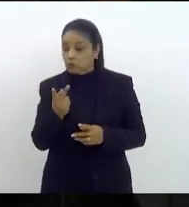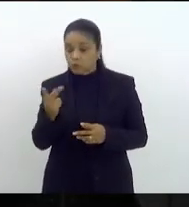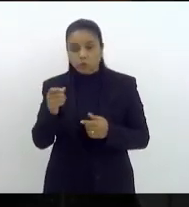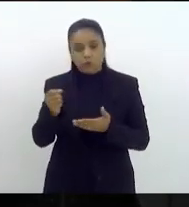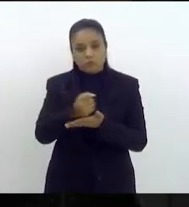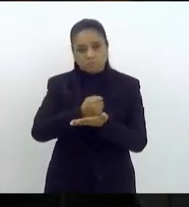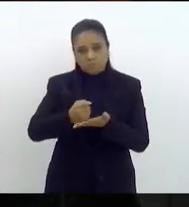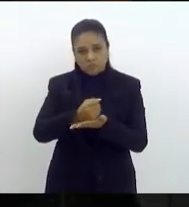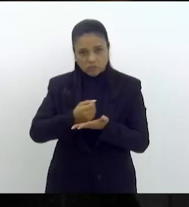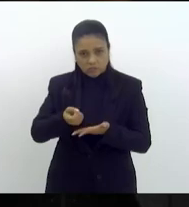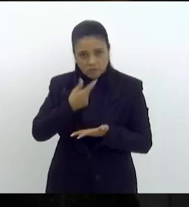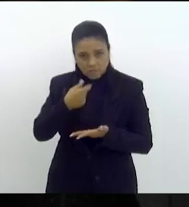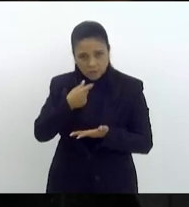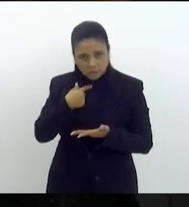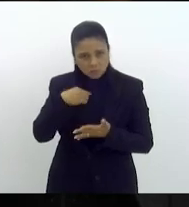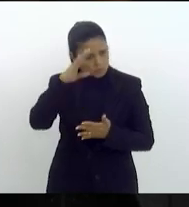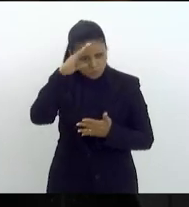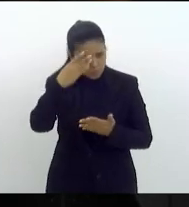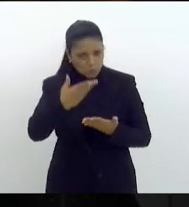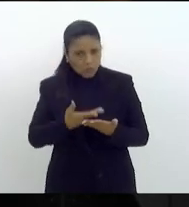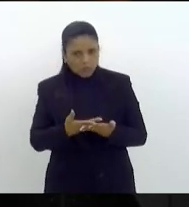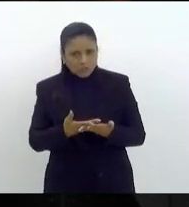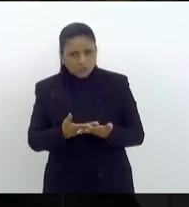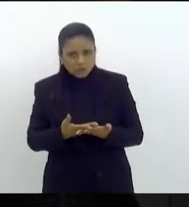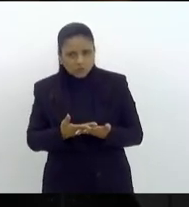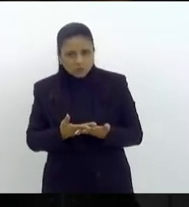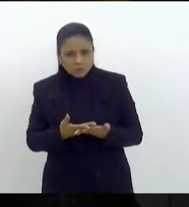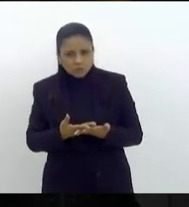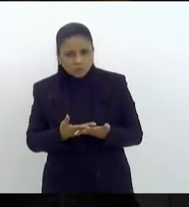não acredito que nenhum medicamento seja